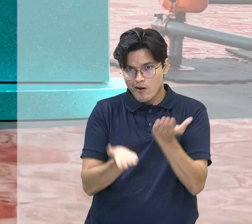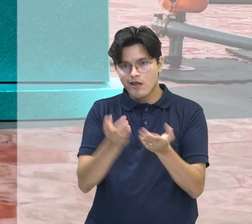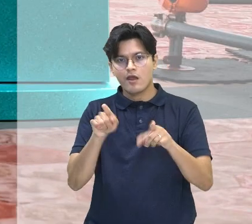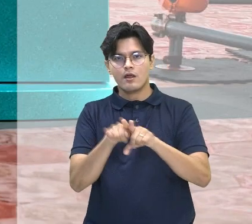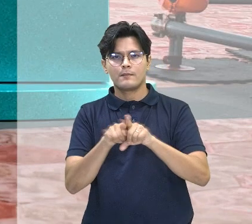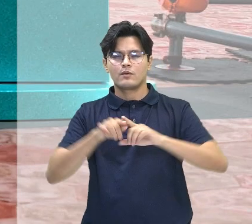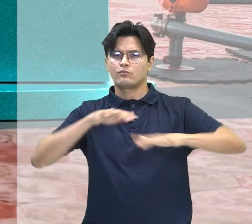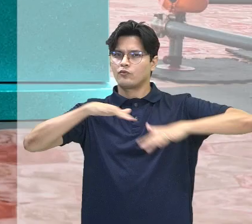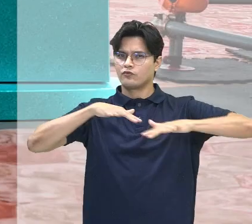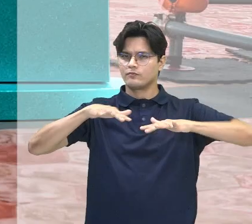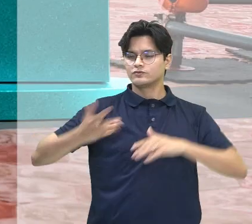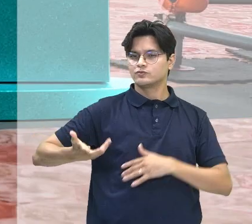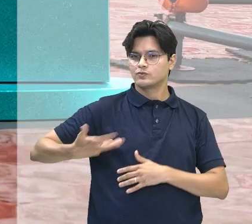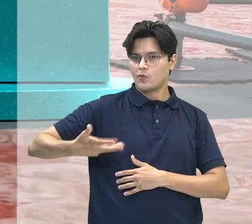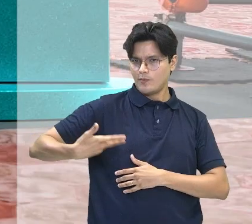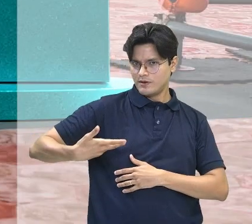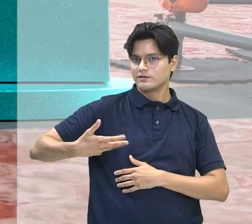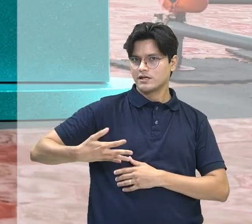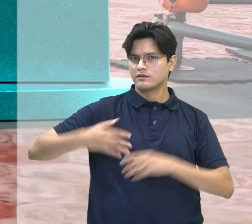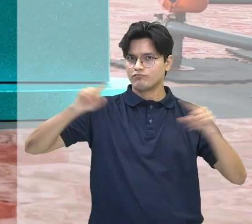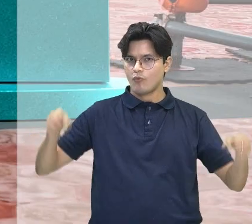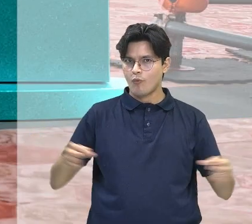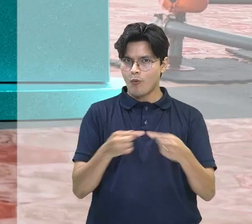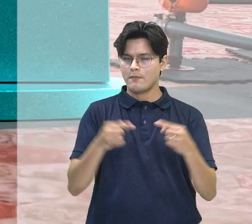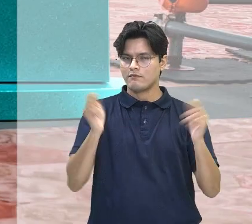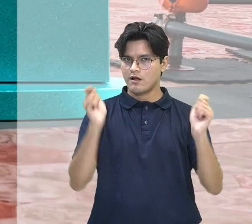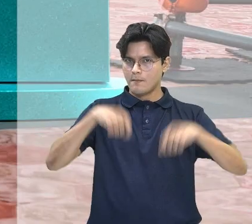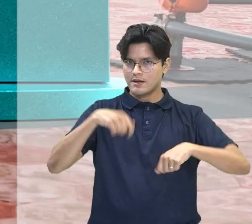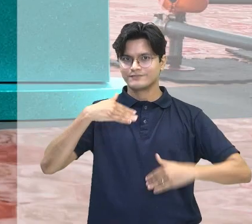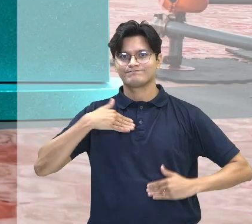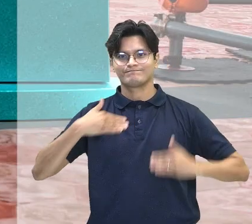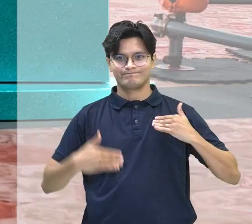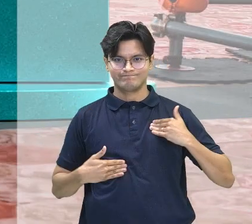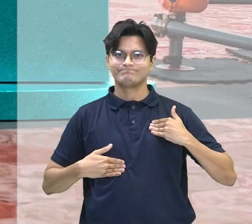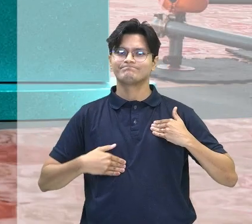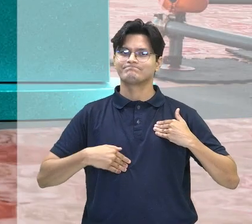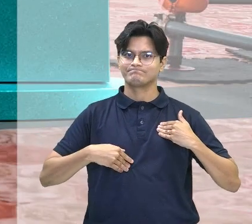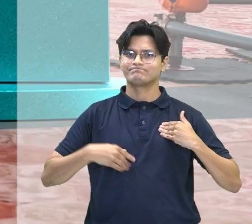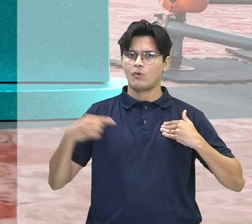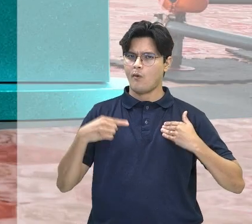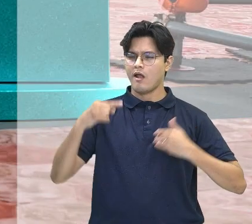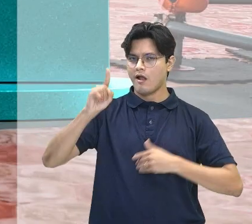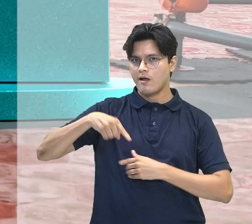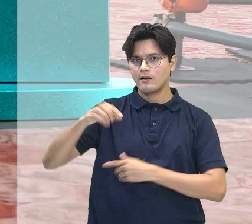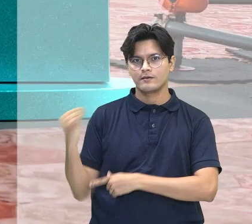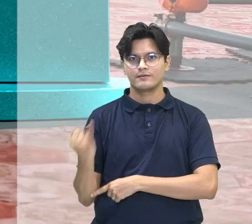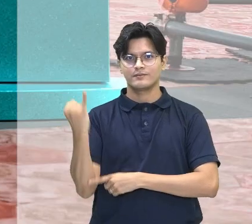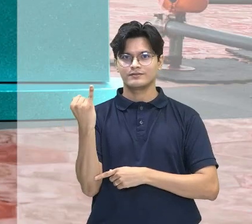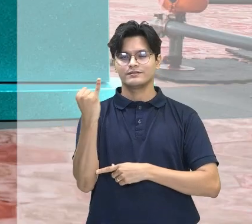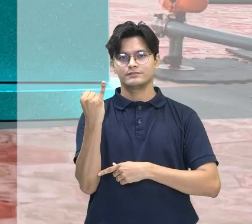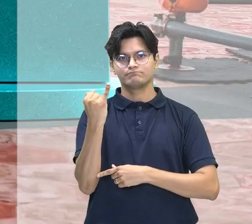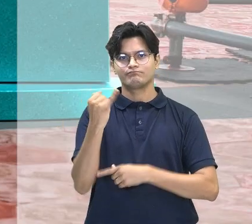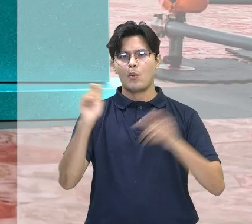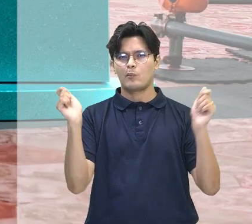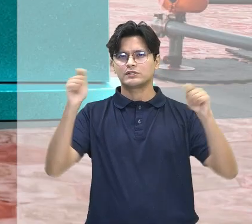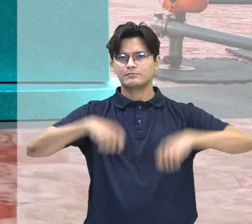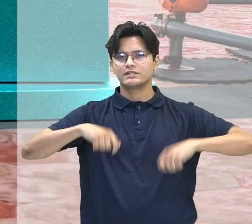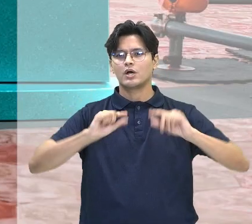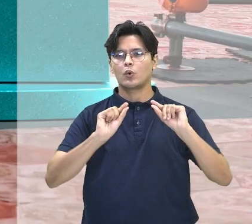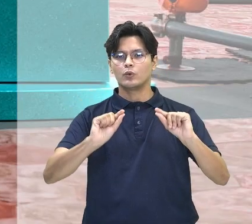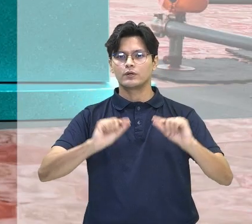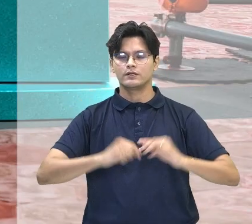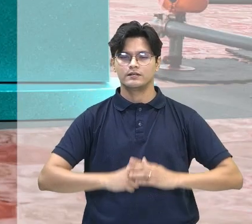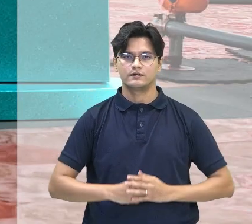agilidade, que dizem respeito a essas capacidades físicas que eu falei para vocês, que são importantes para ajudar com que